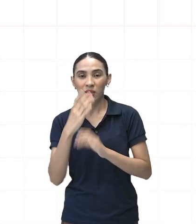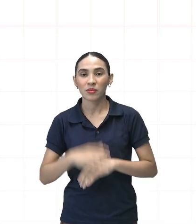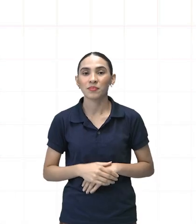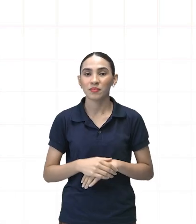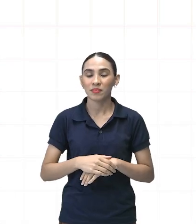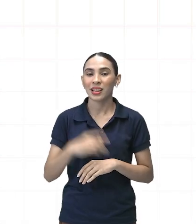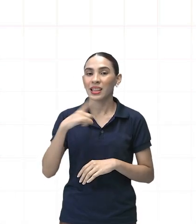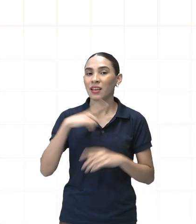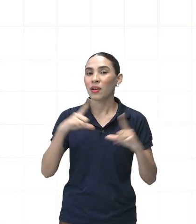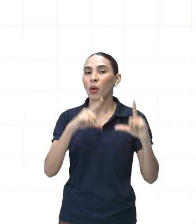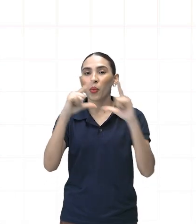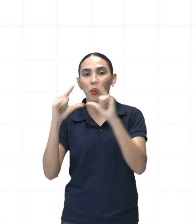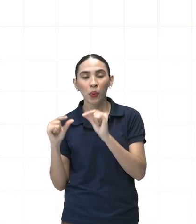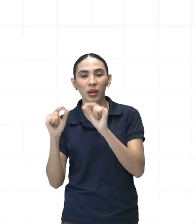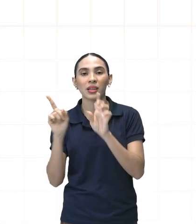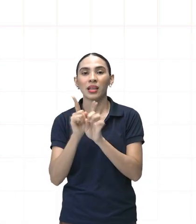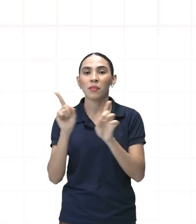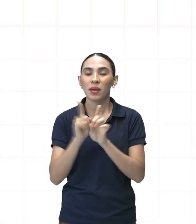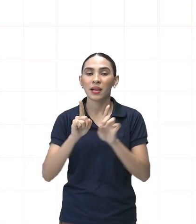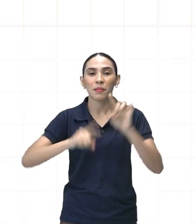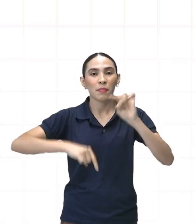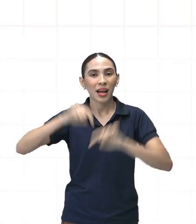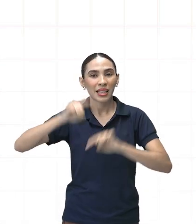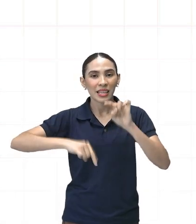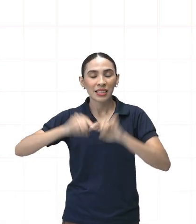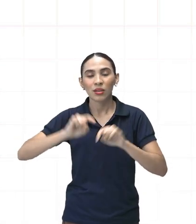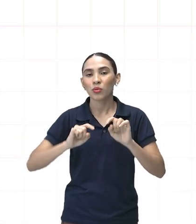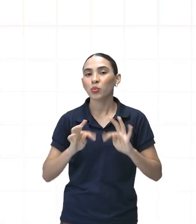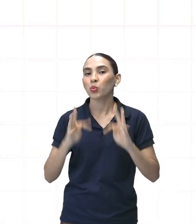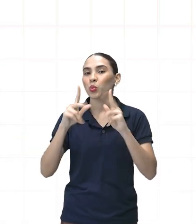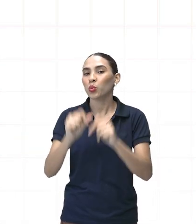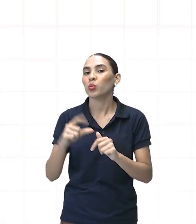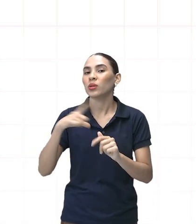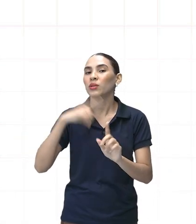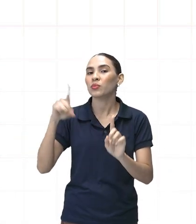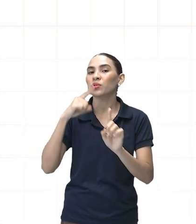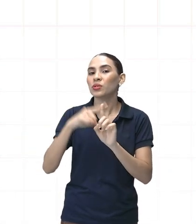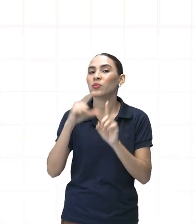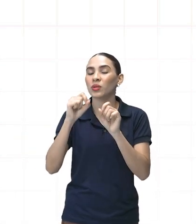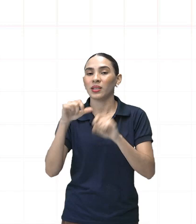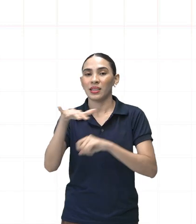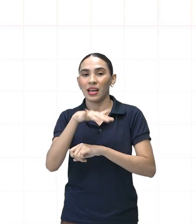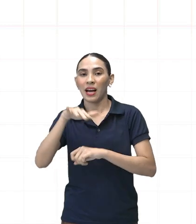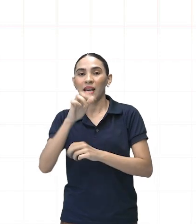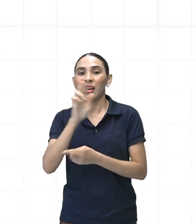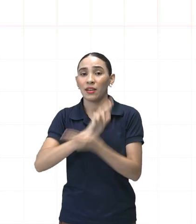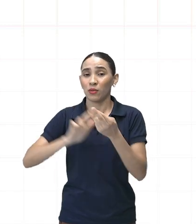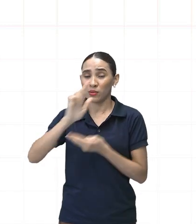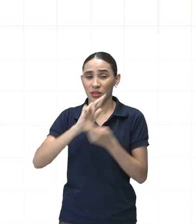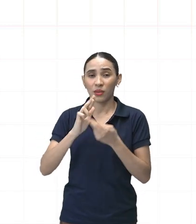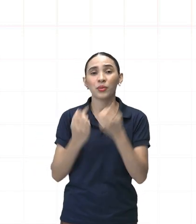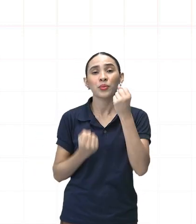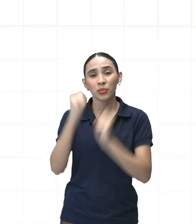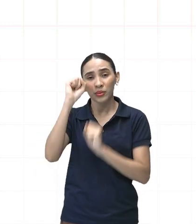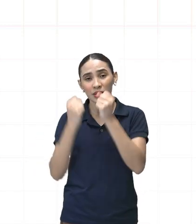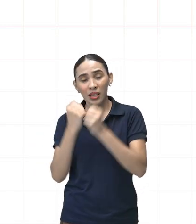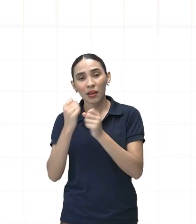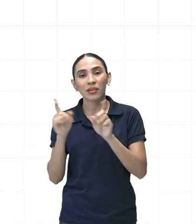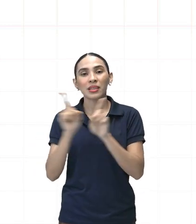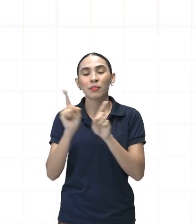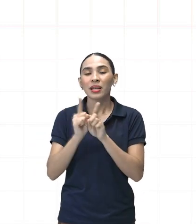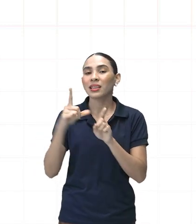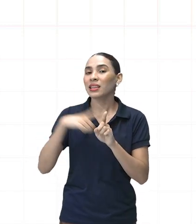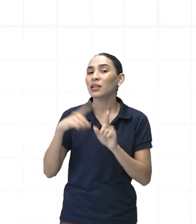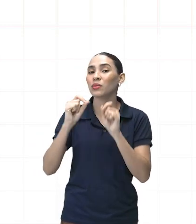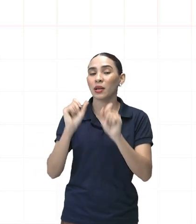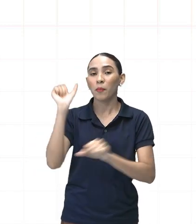acabou reduzindo os custos daqueles produtos. Isso tudo com o meio aí da Revolução Industrial surgindo e tendo